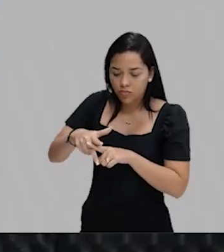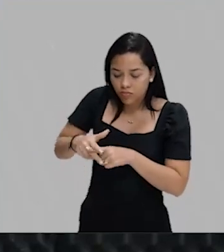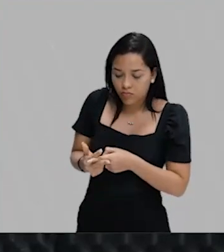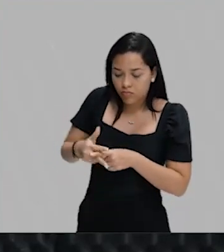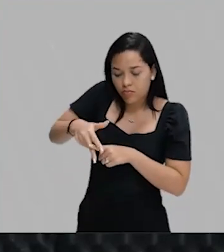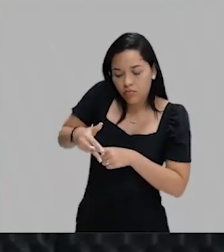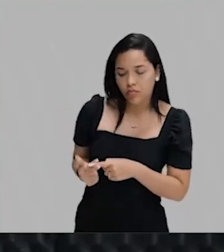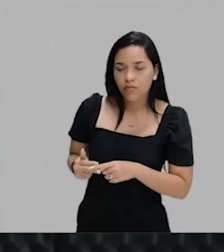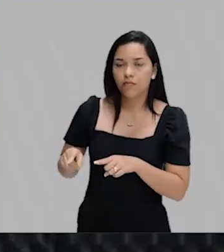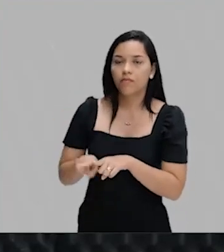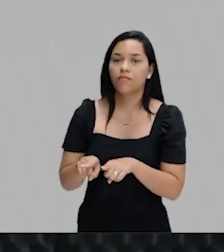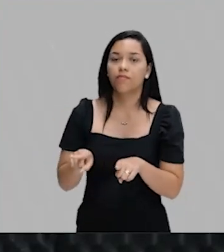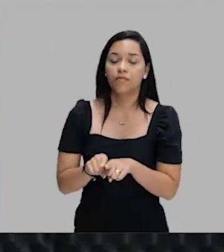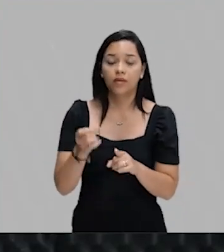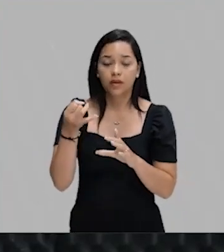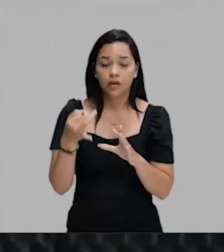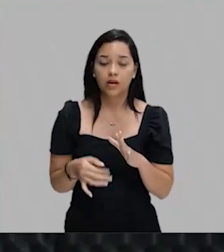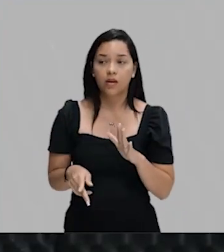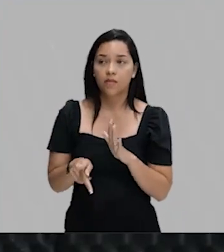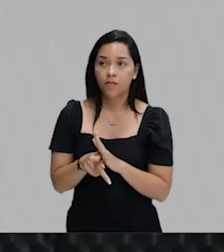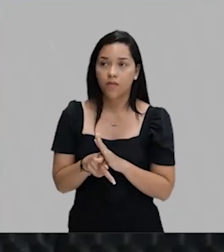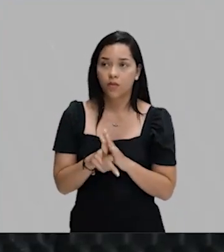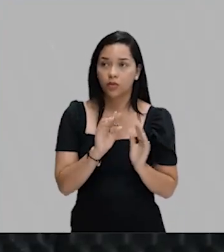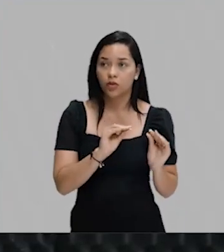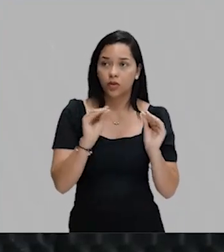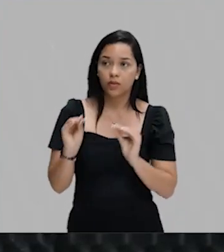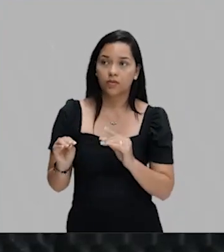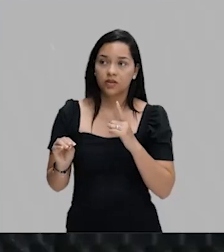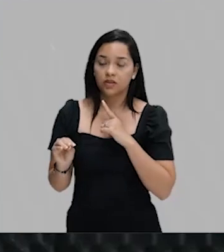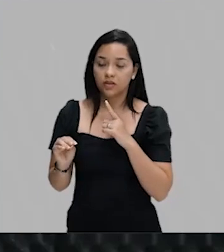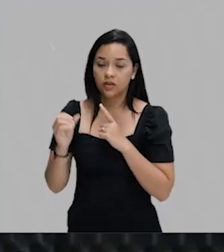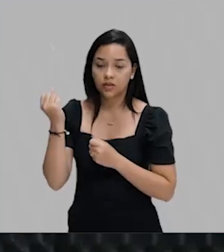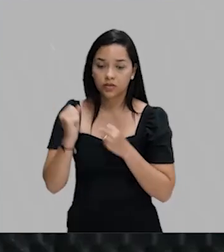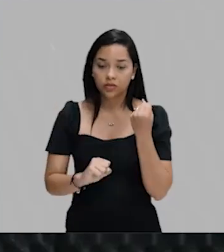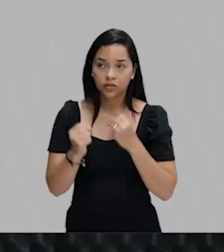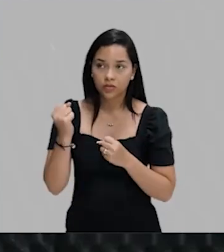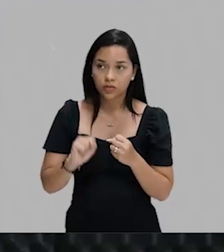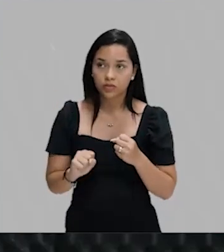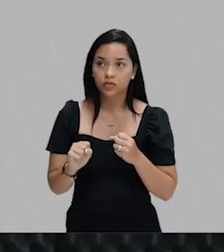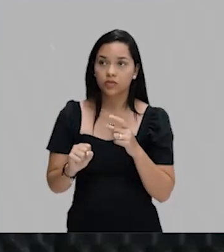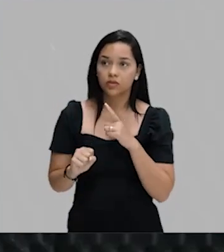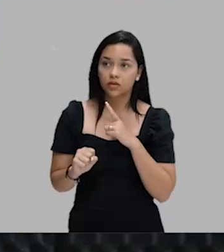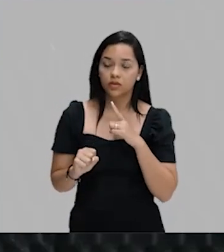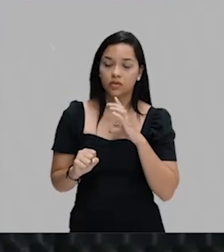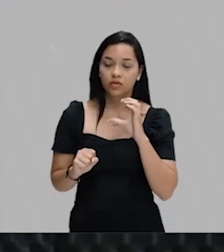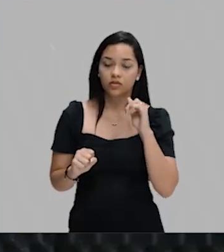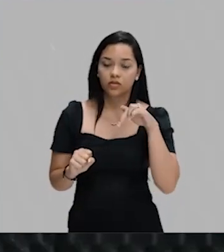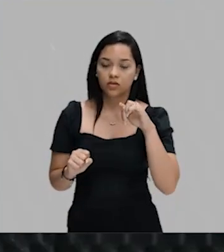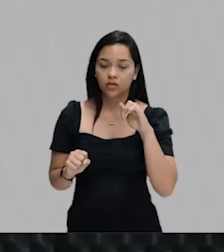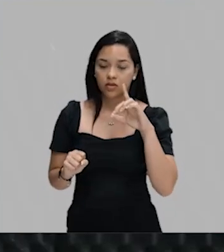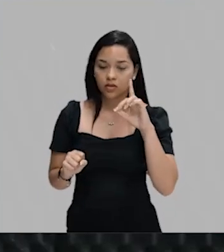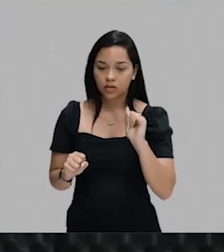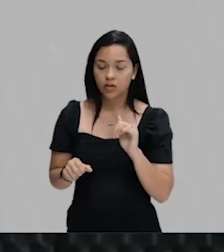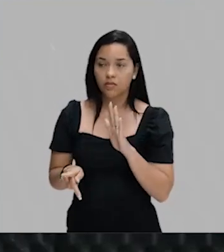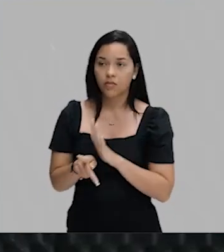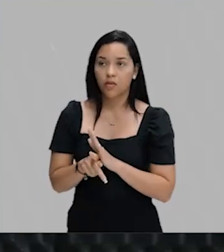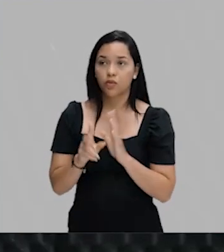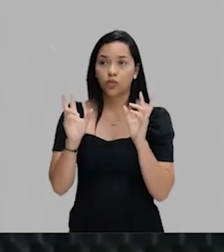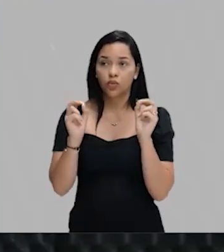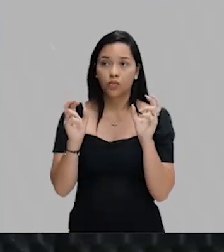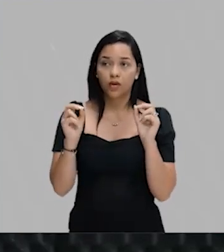ficou caracterizado principalmente pelo deslocamento de indústrias dos Estados Unidos e do Canadá para o